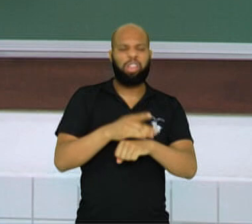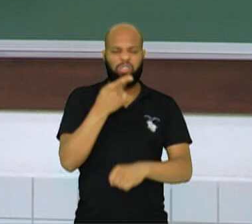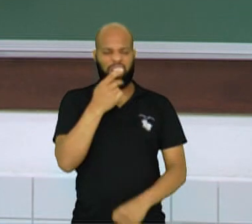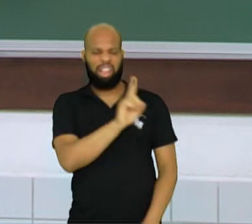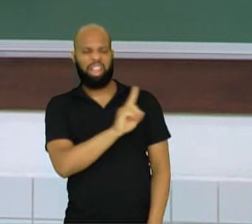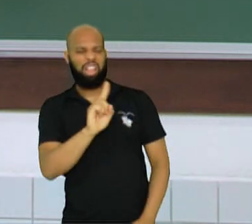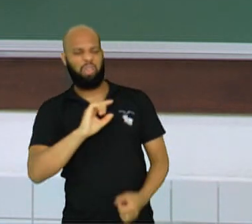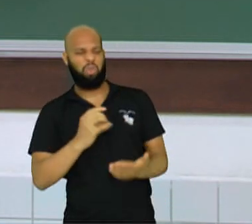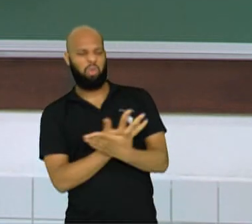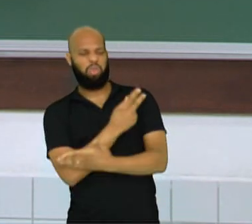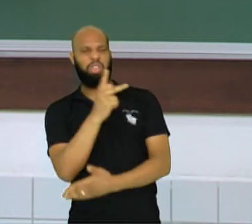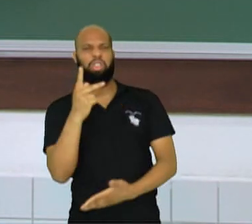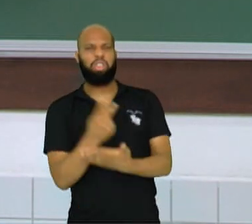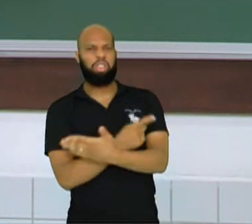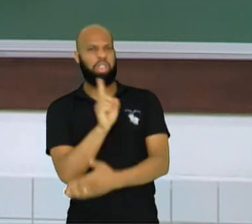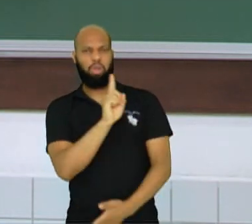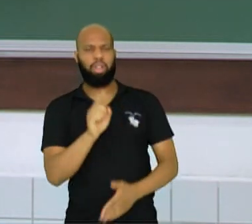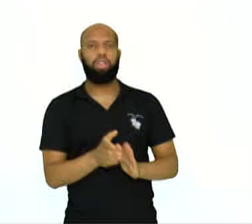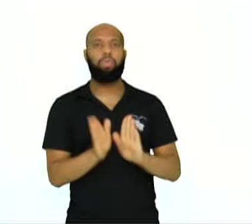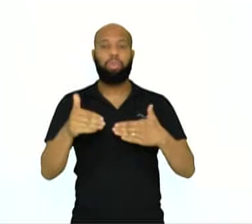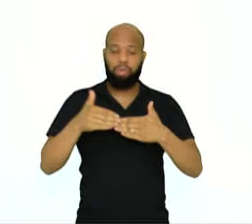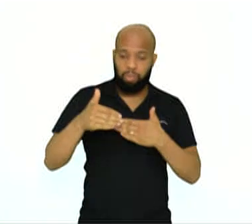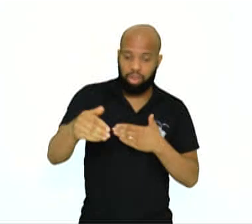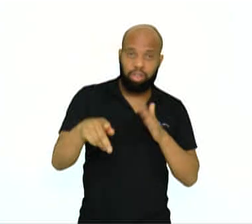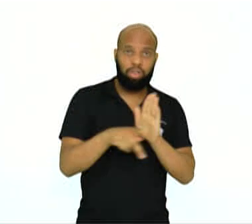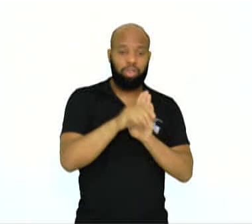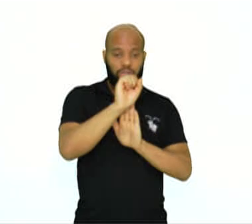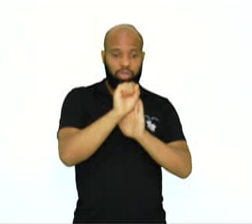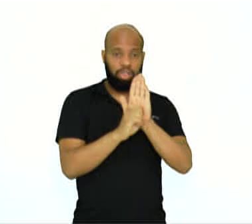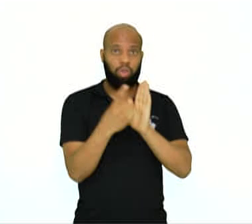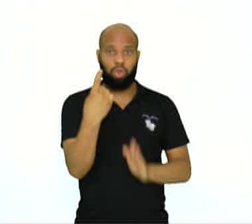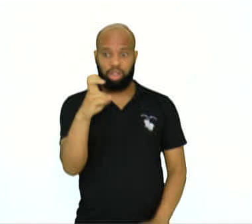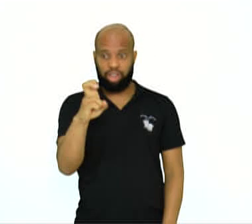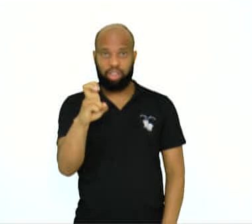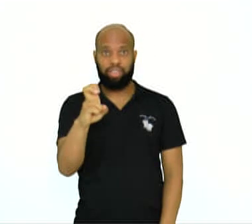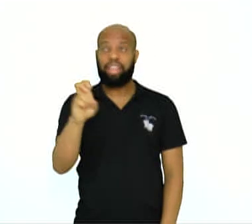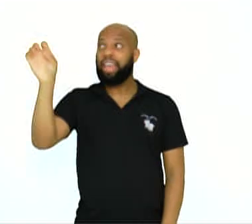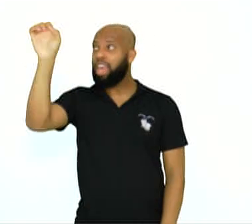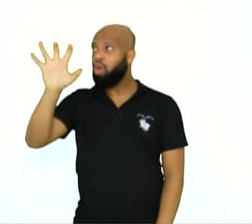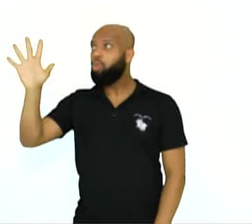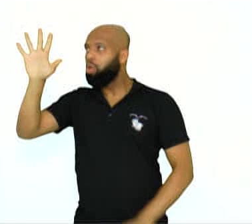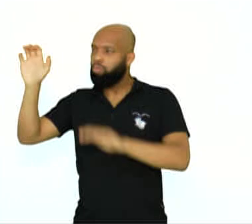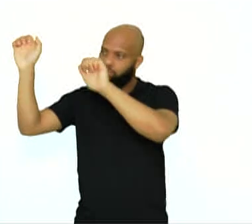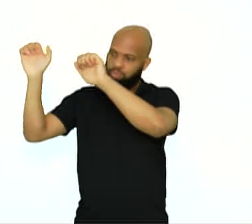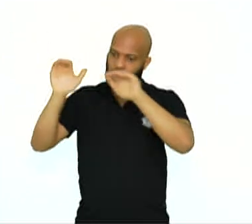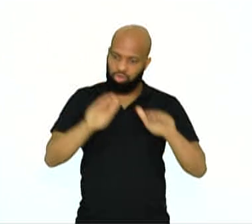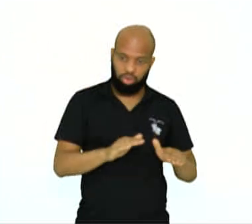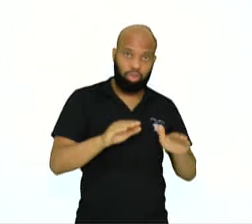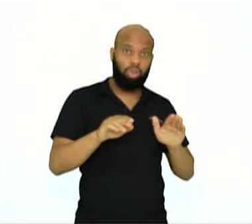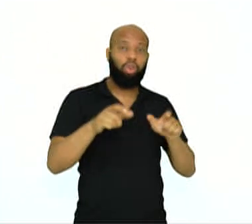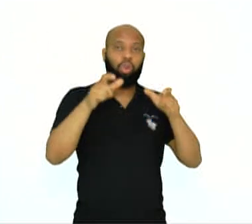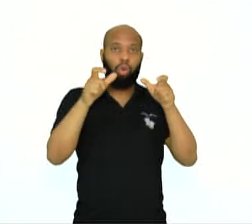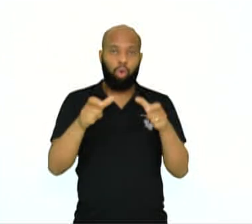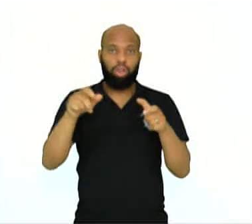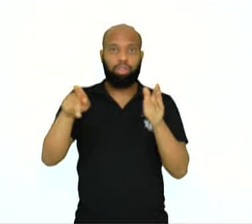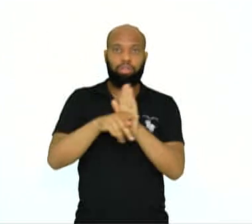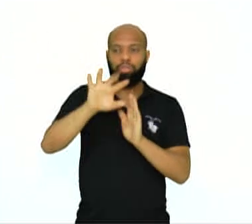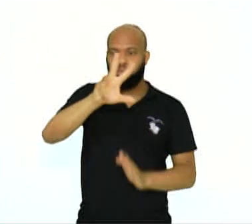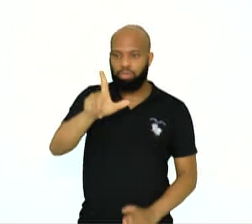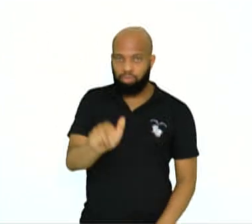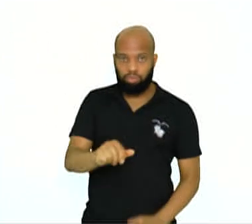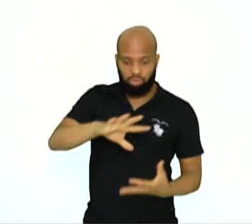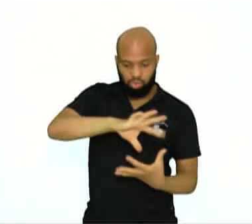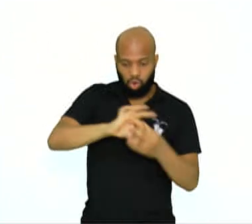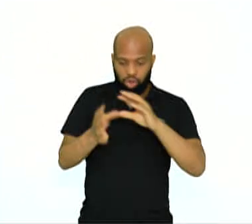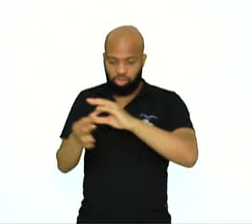negada. E é a partir do século XV, com a chegada dos europeus no continente africano, que alguns